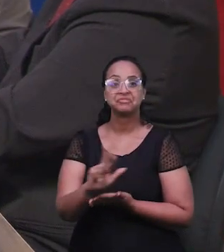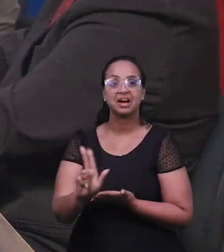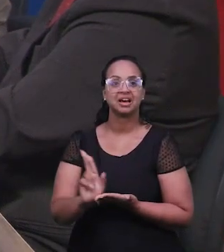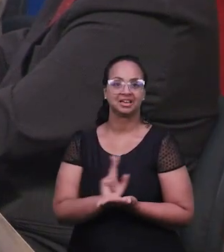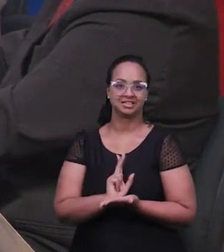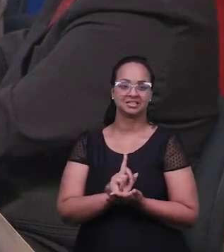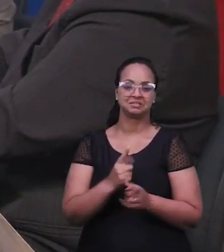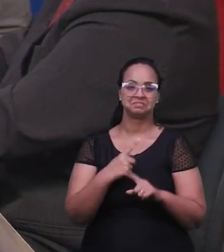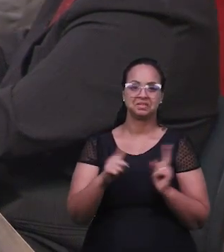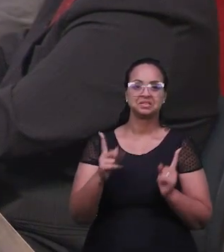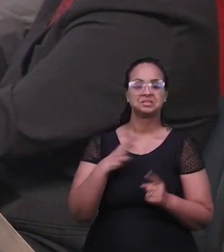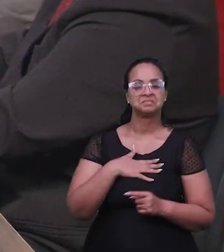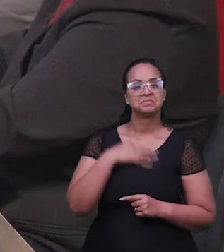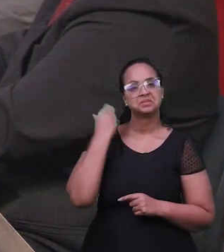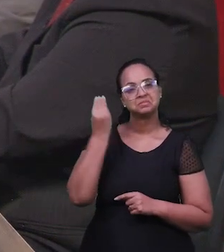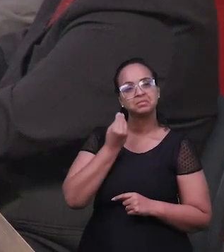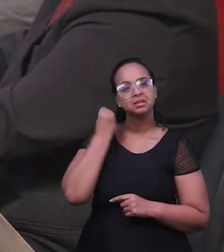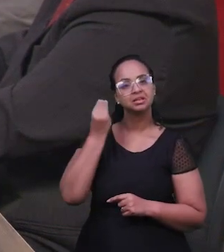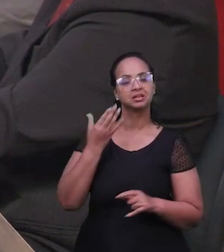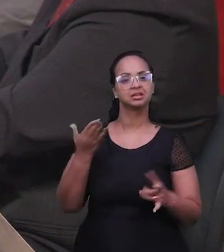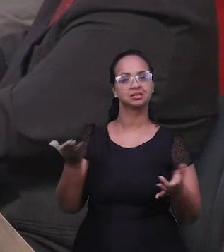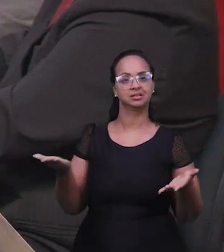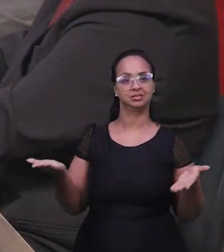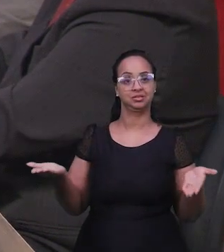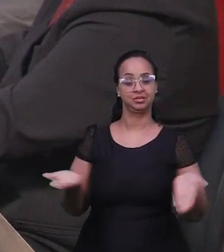Vai entrando tantas experiências. Eu lembrei de uma aqui,